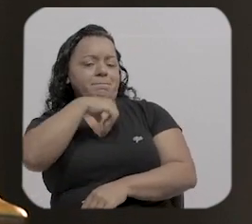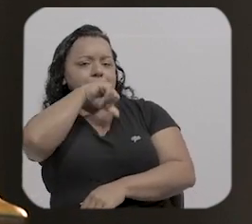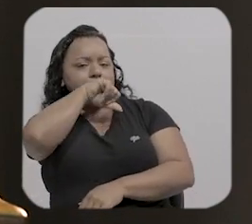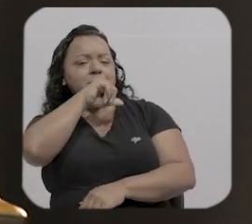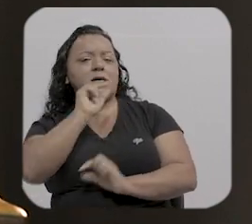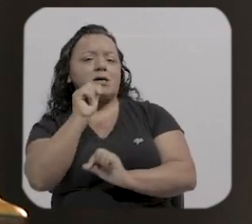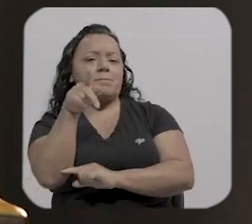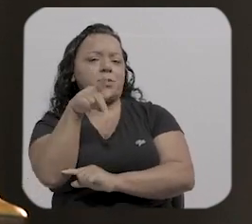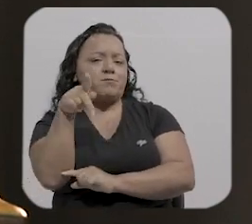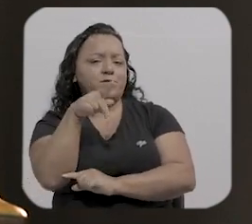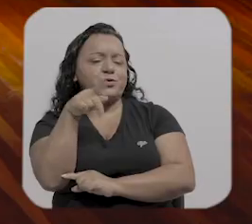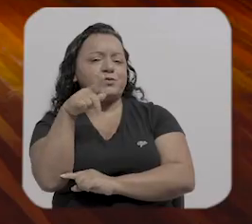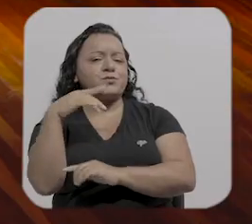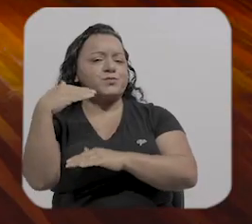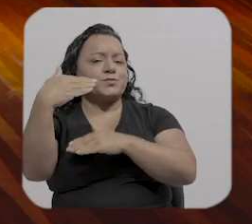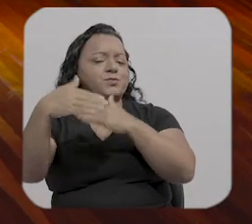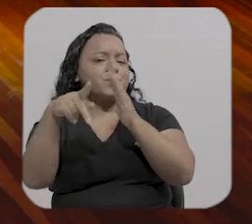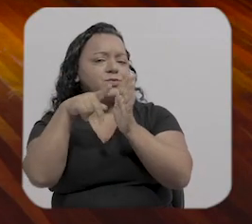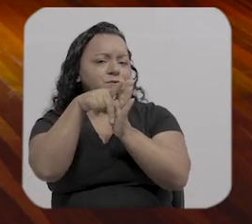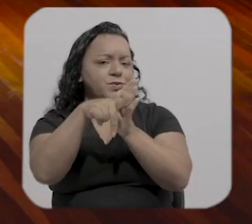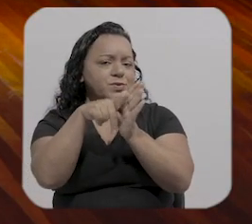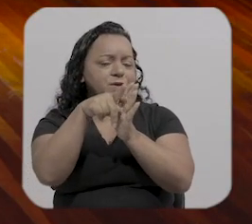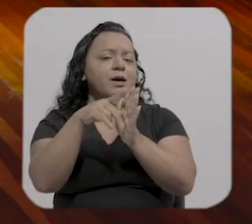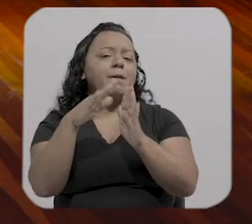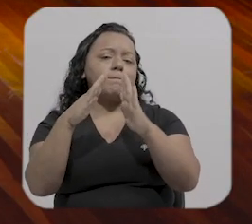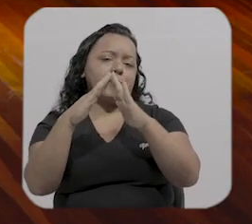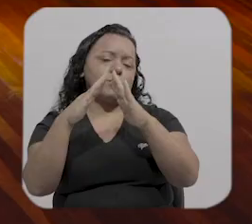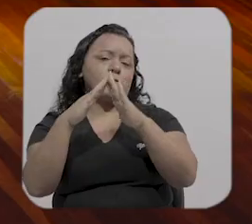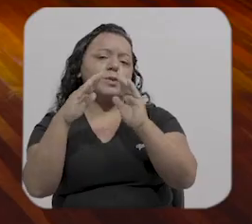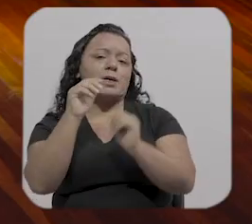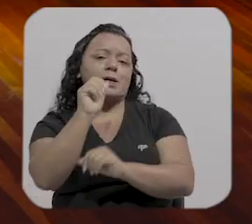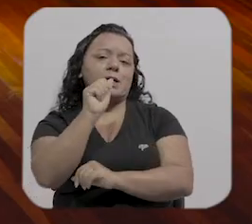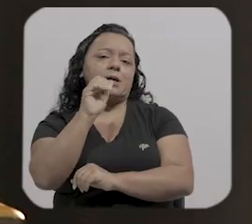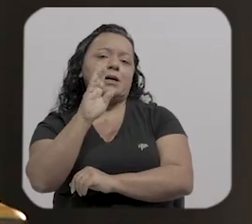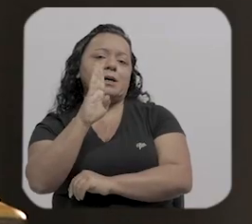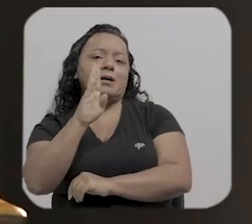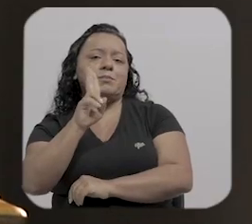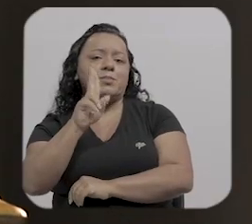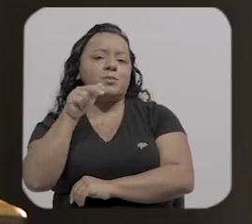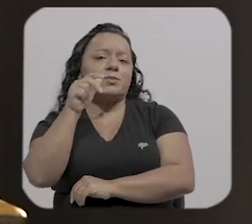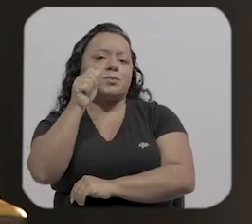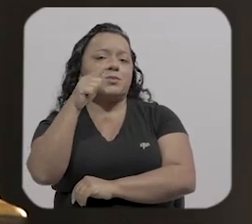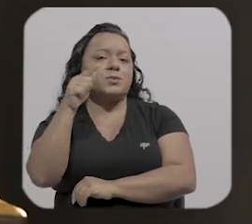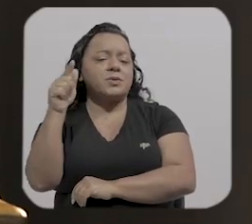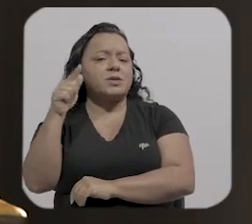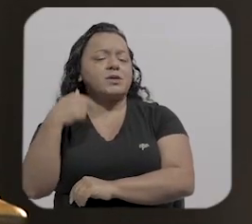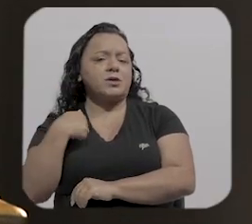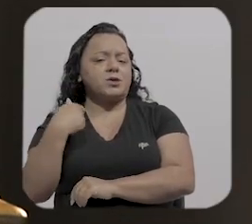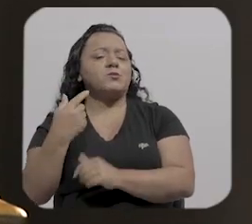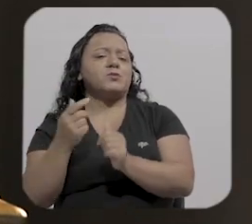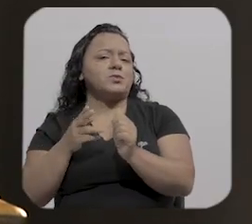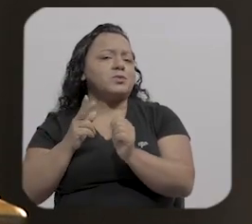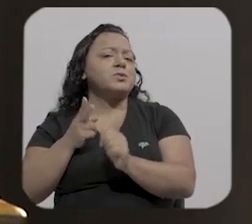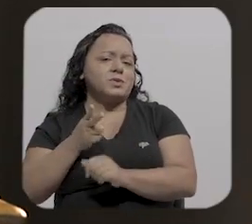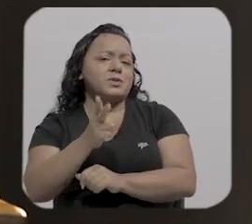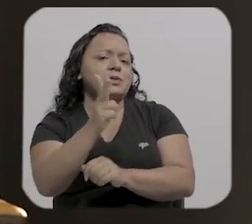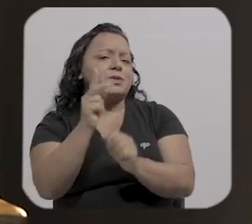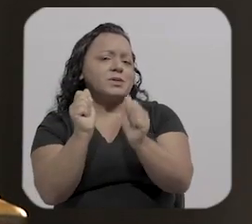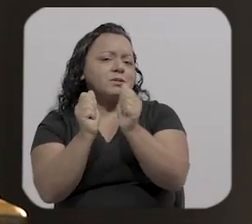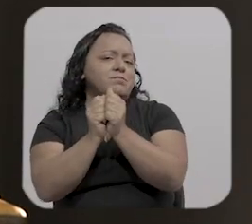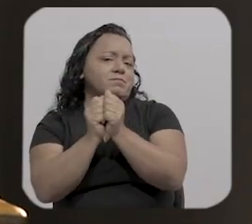professora ao longo da ferrovia, né? Ela morou em Abunã e eu sempre acompanhando ela, né?